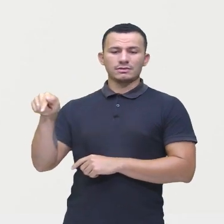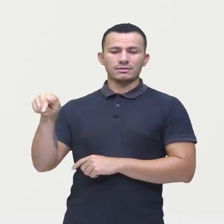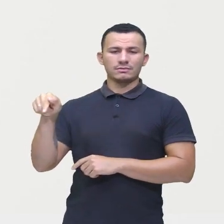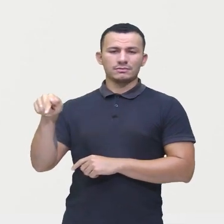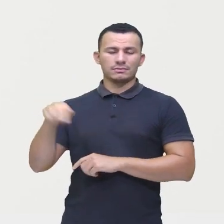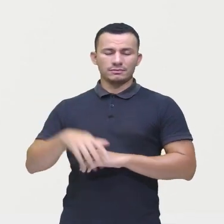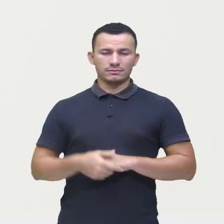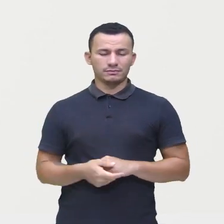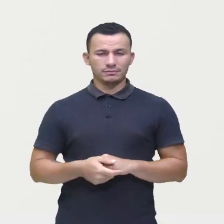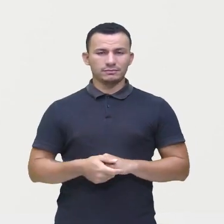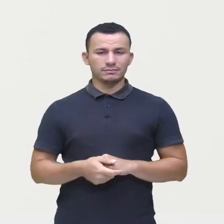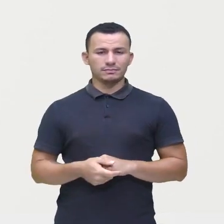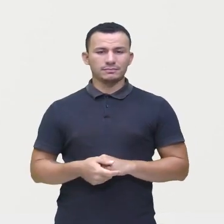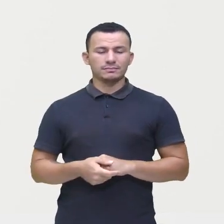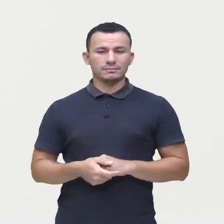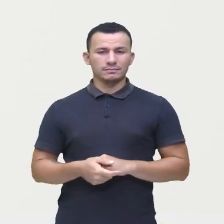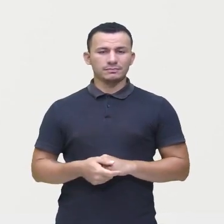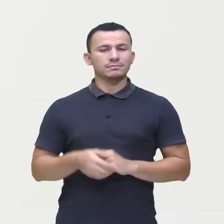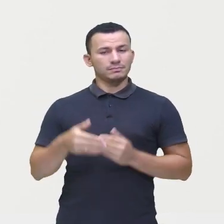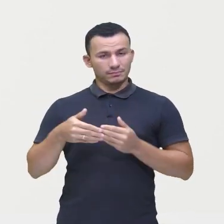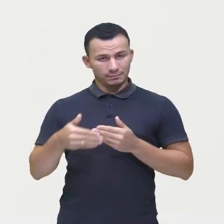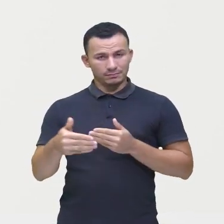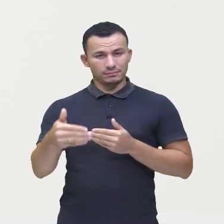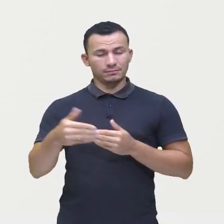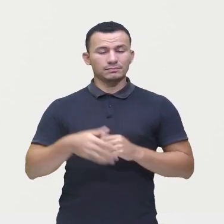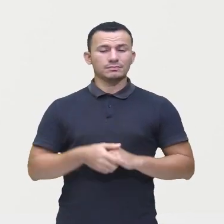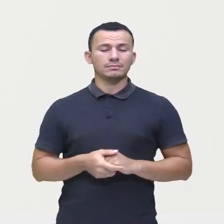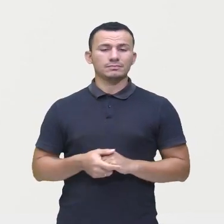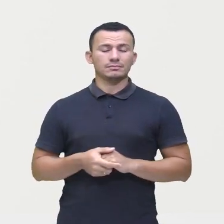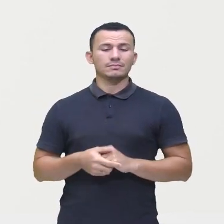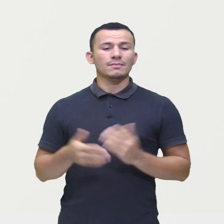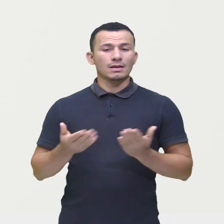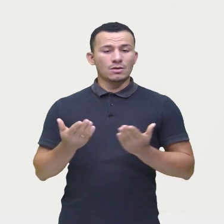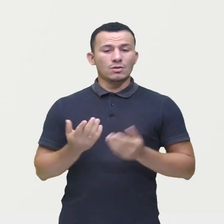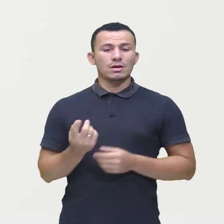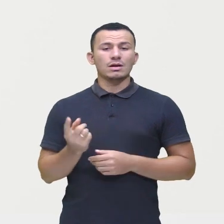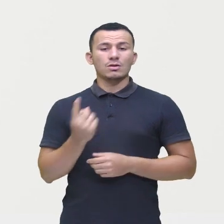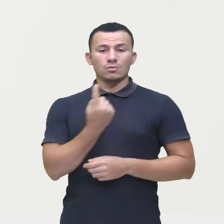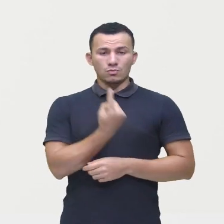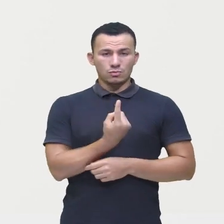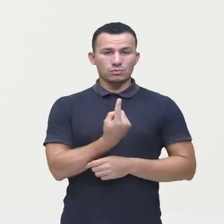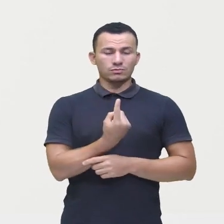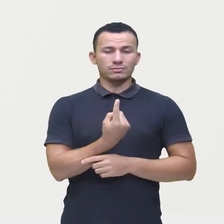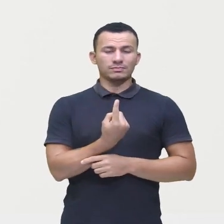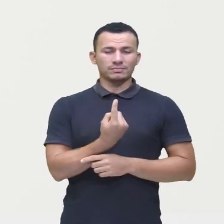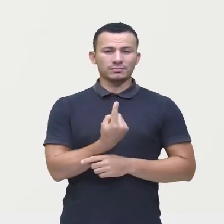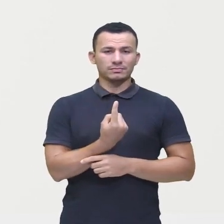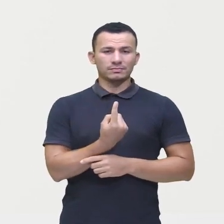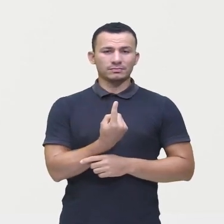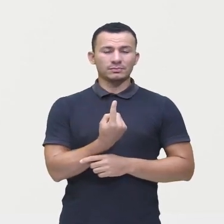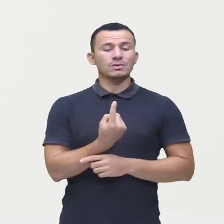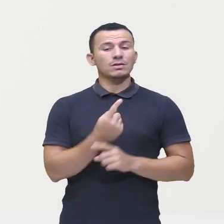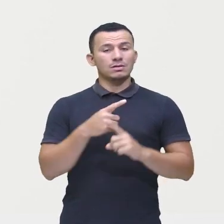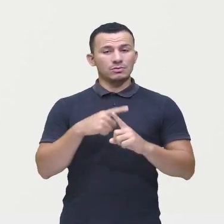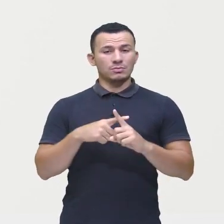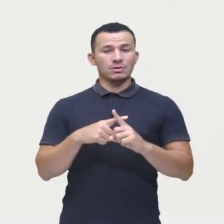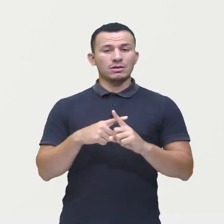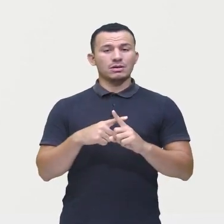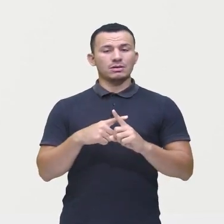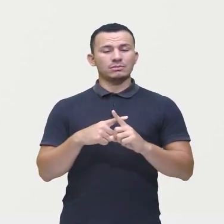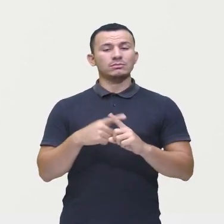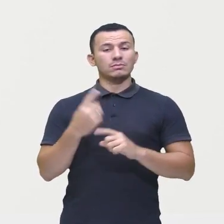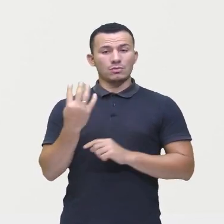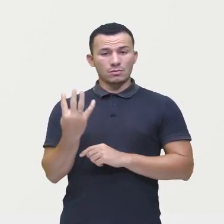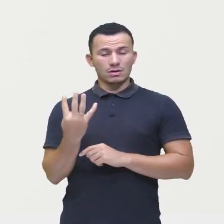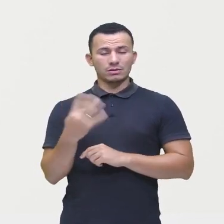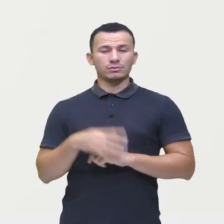certo? Muito bem. Vamos continuar a conta agora. Agora é a vez do 1. Tá certo? Vou multiplicar 1 por 4. Então,